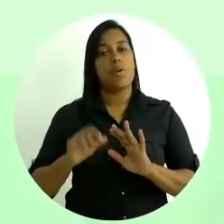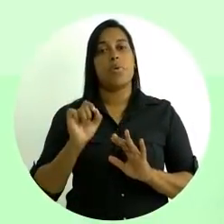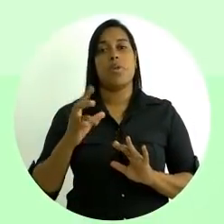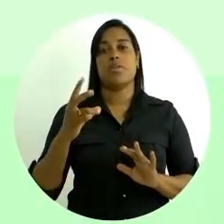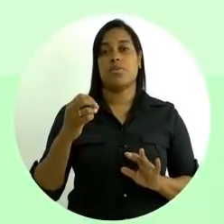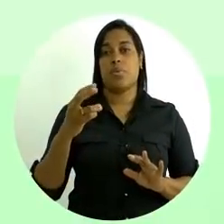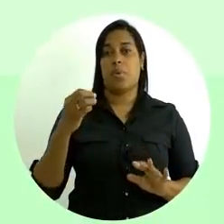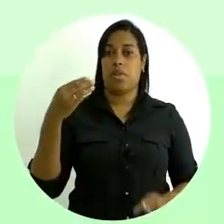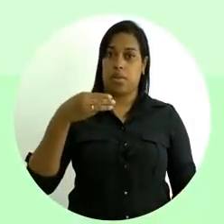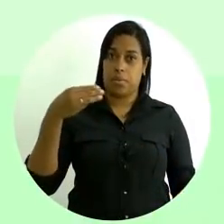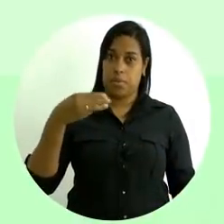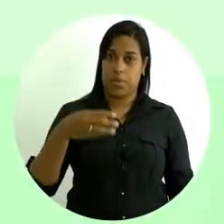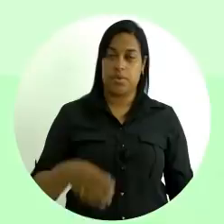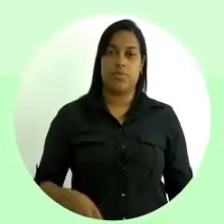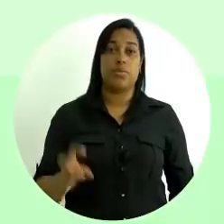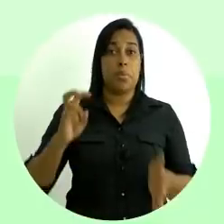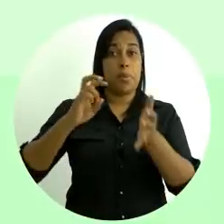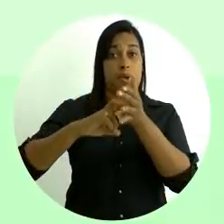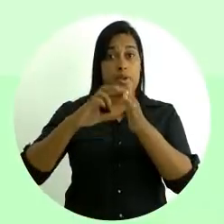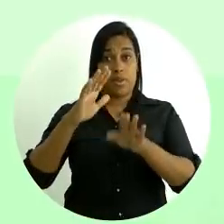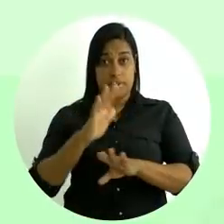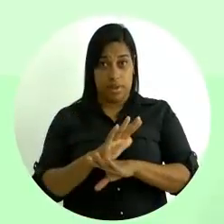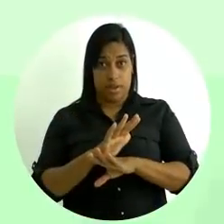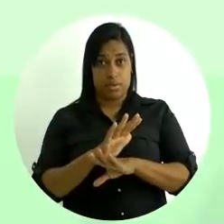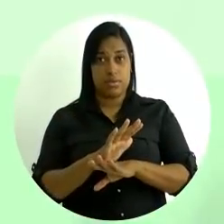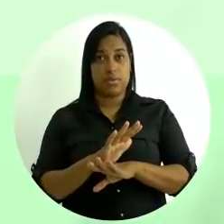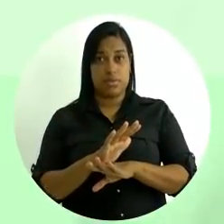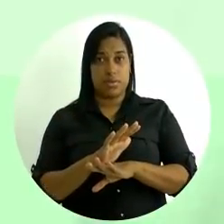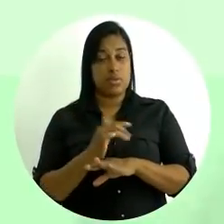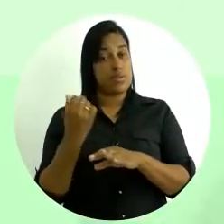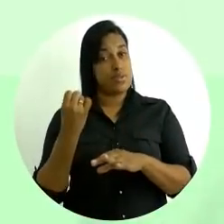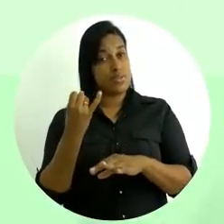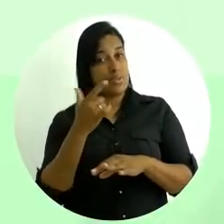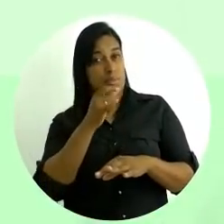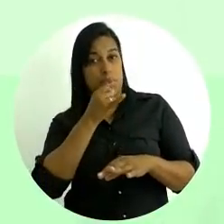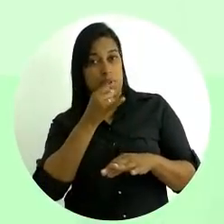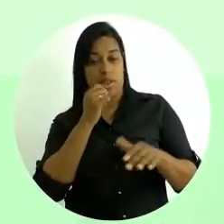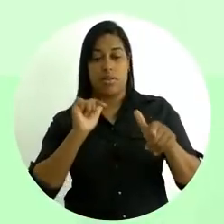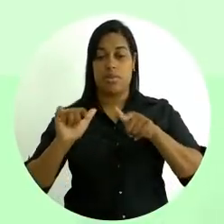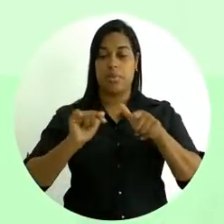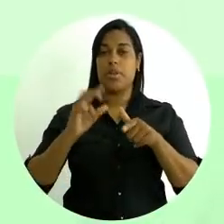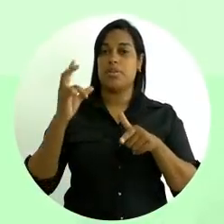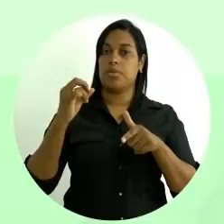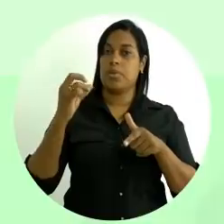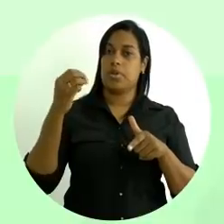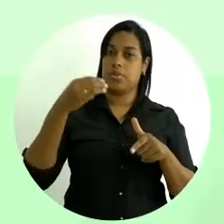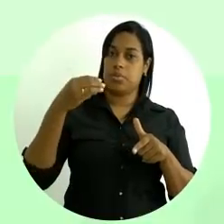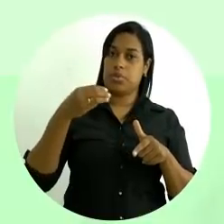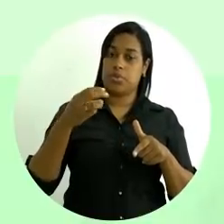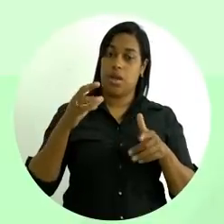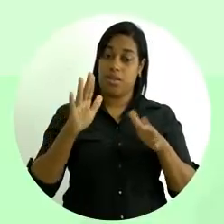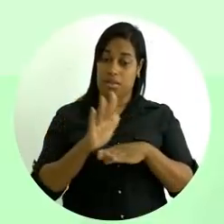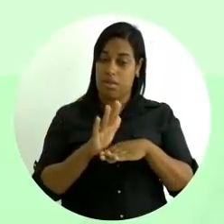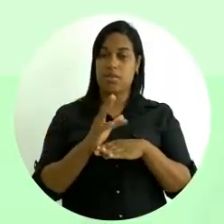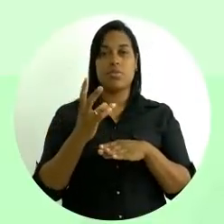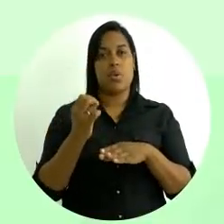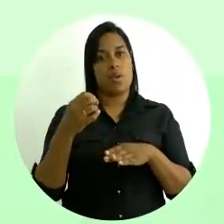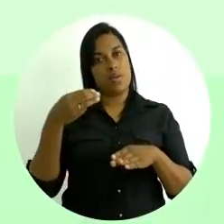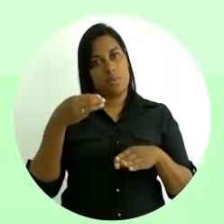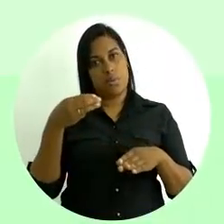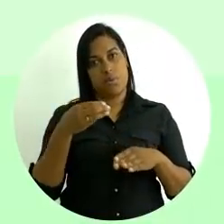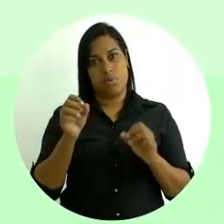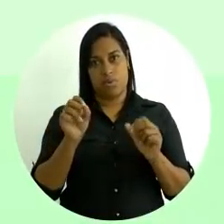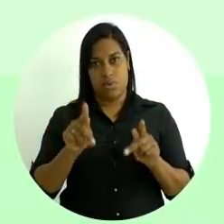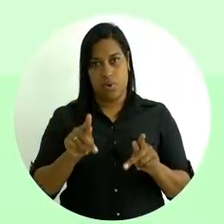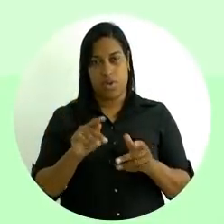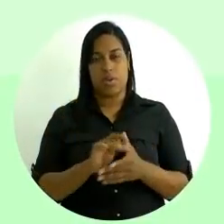pedagógico será de 50 minutos. Então, manhã e tarde, se ele trabalhar de manhã, 50 minutos, à tarde, 50